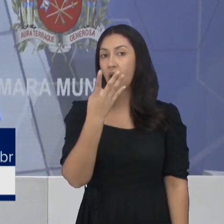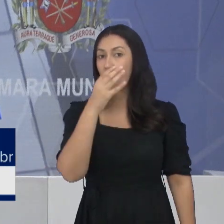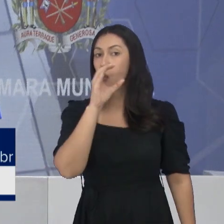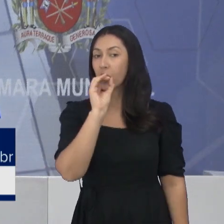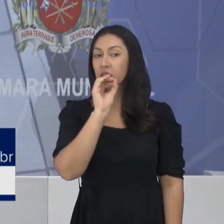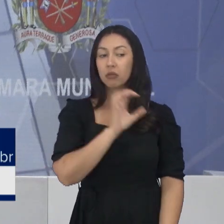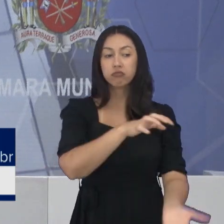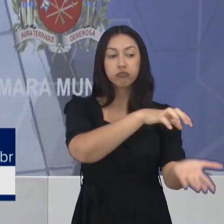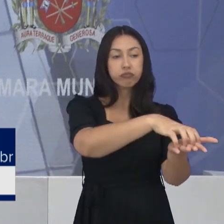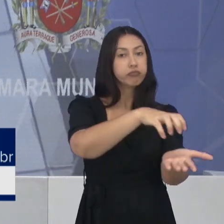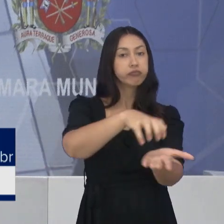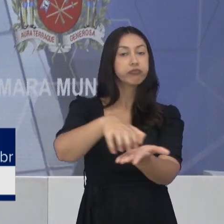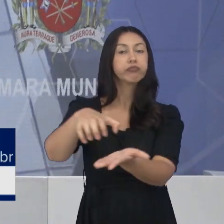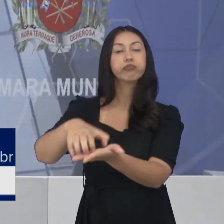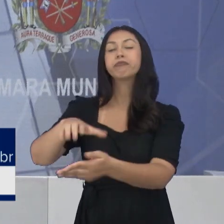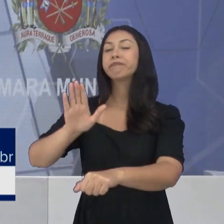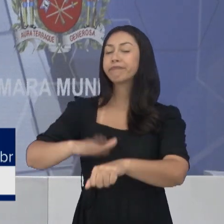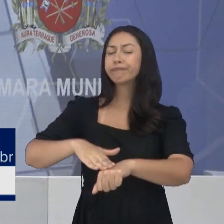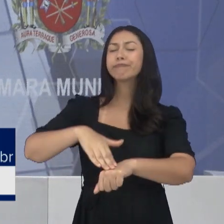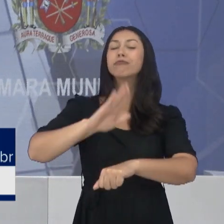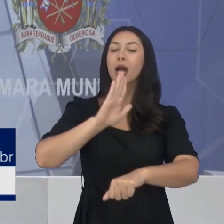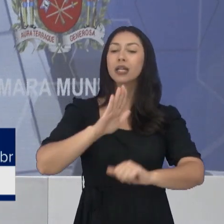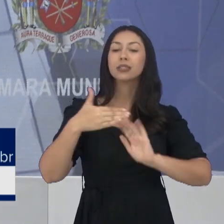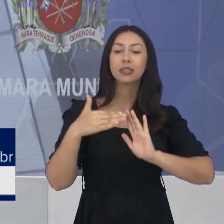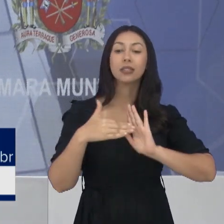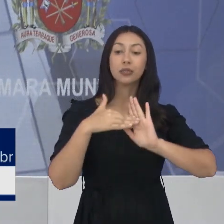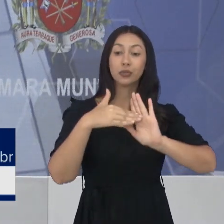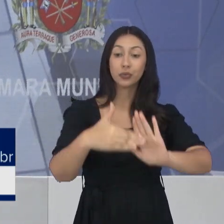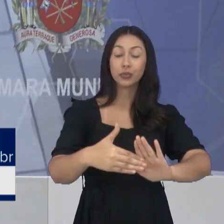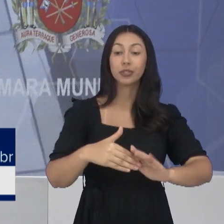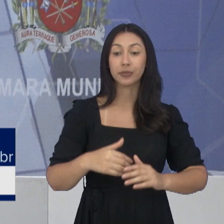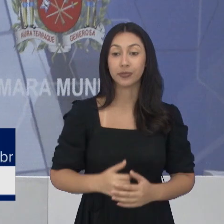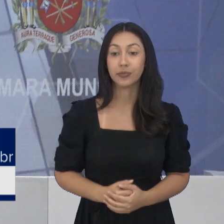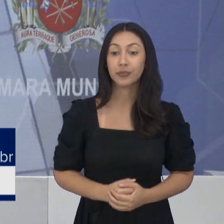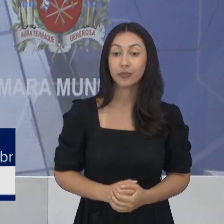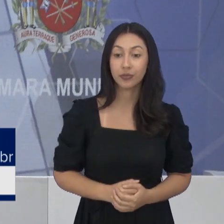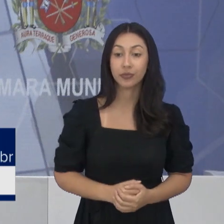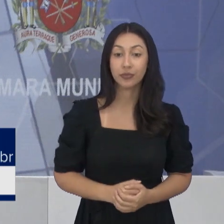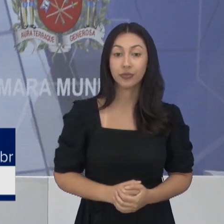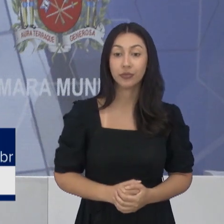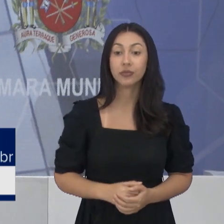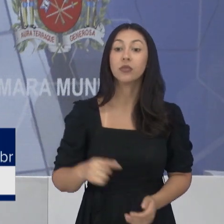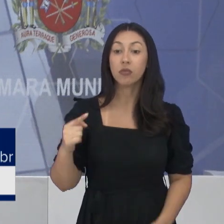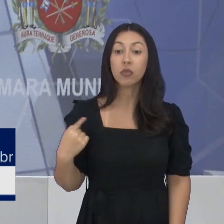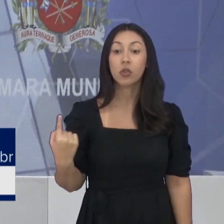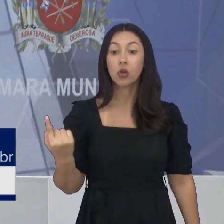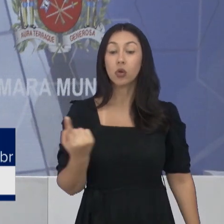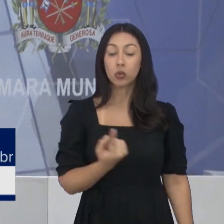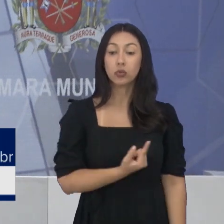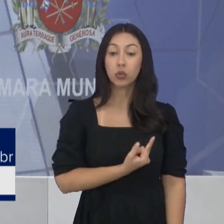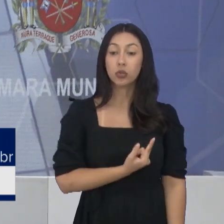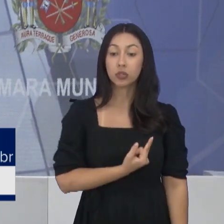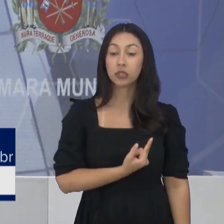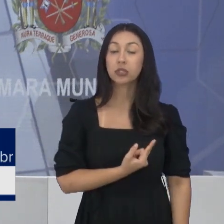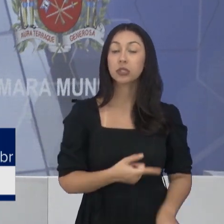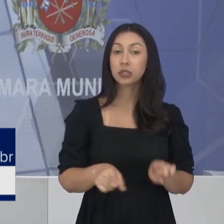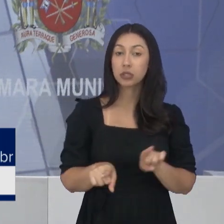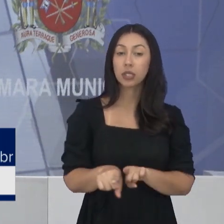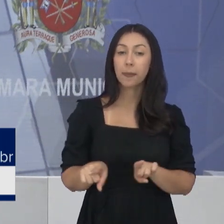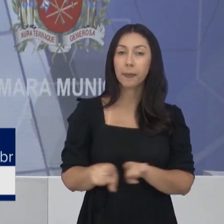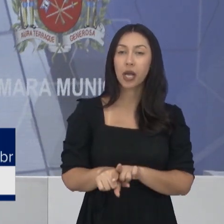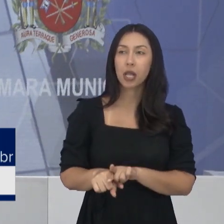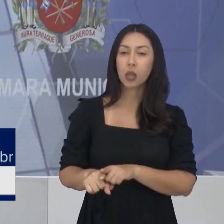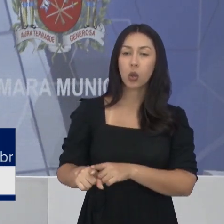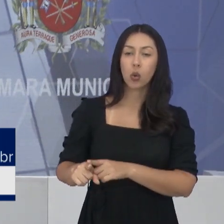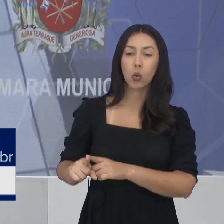40 entidades assistidas. E nós tivemos, nesses